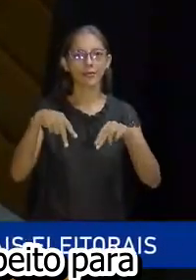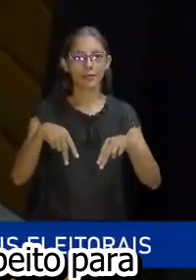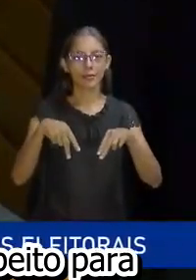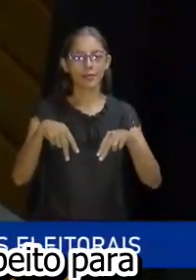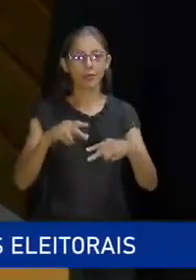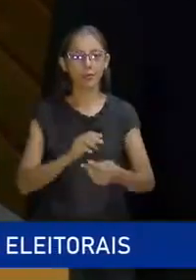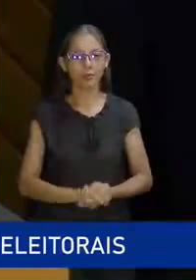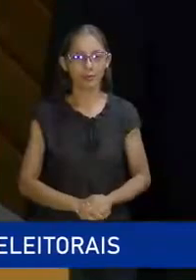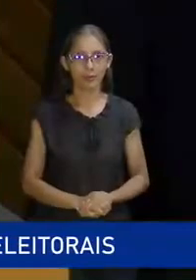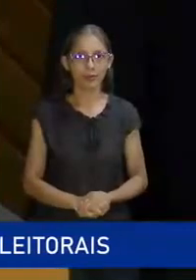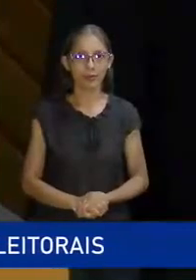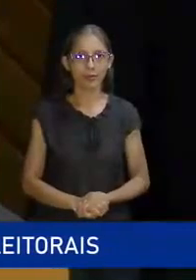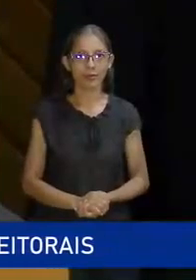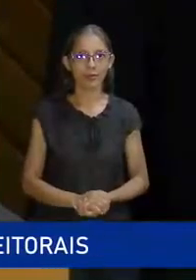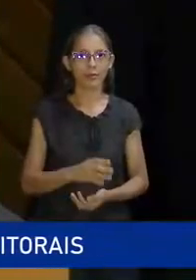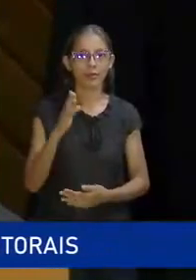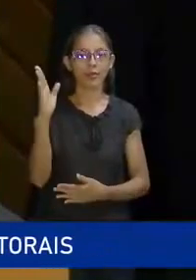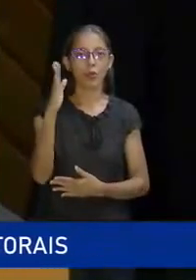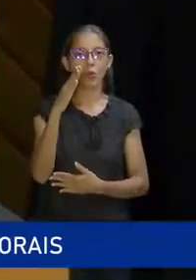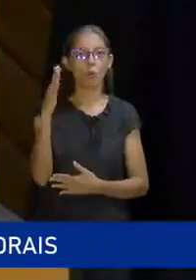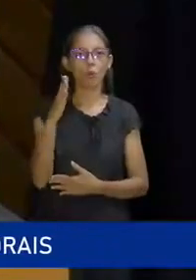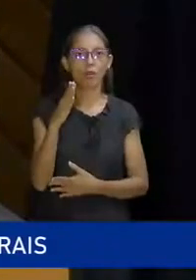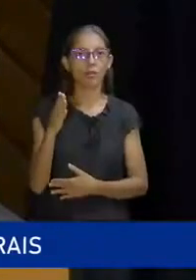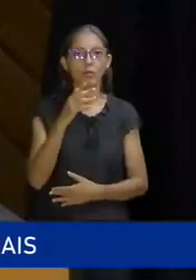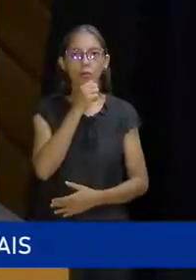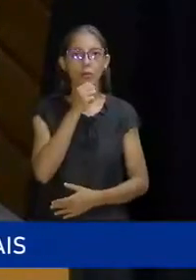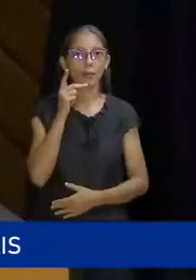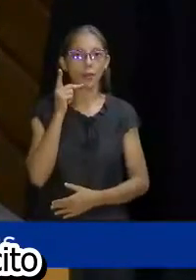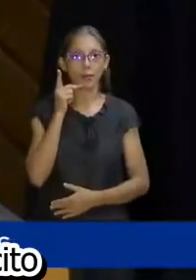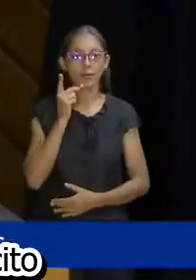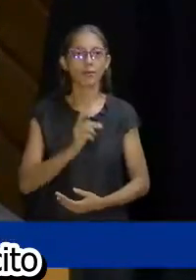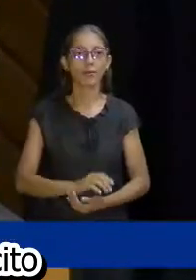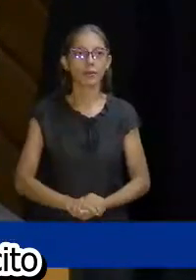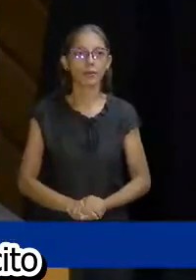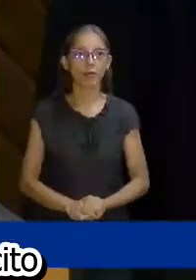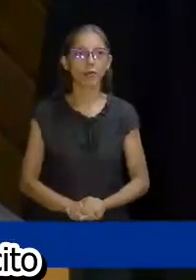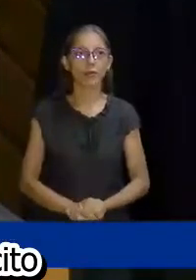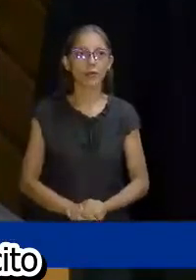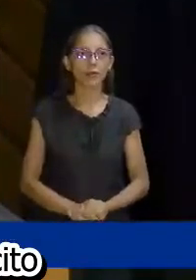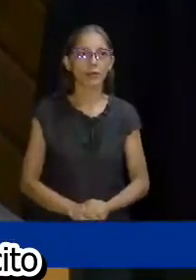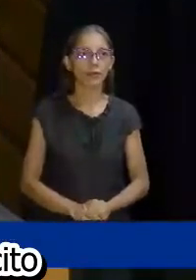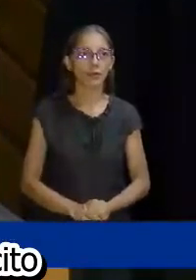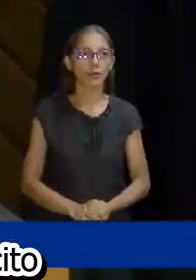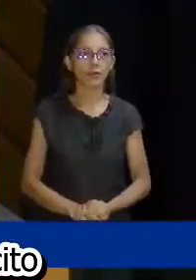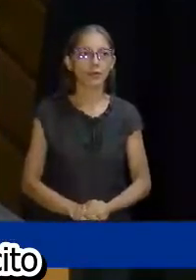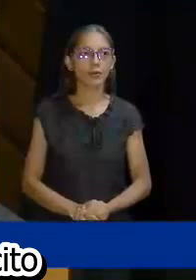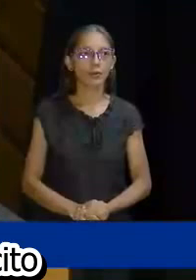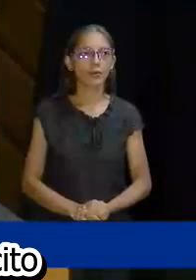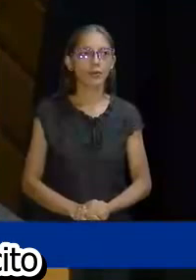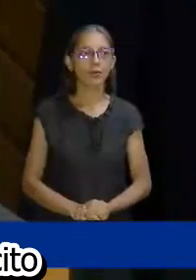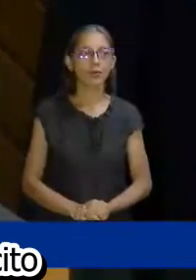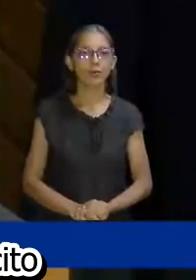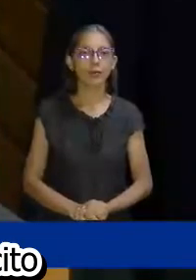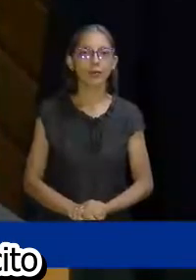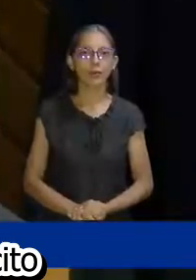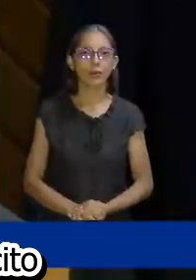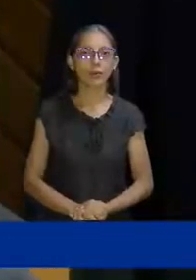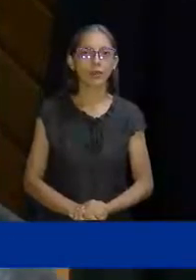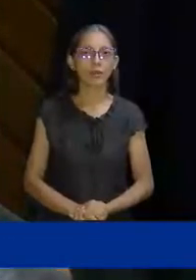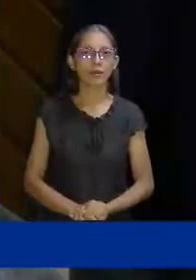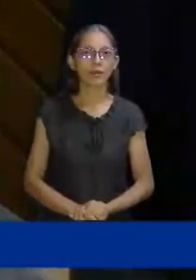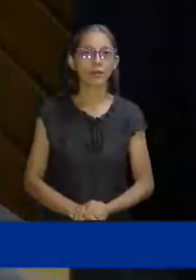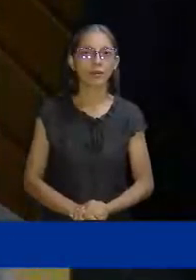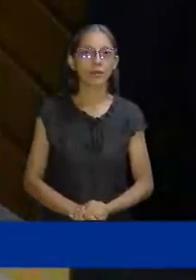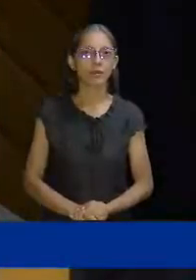respeito para entoarmos a canção do Amapá, que também será executada pela Banda do